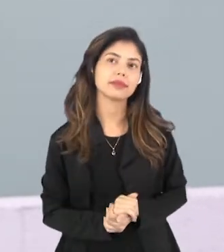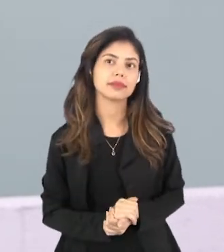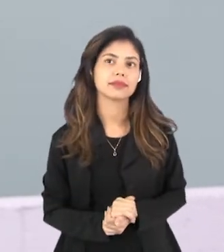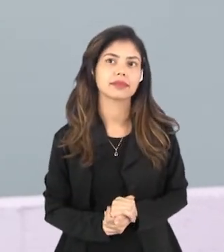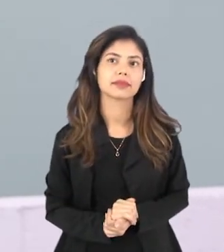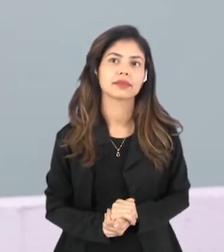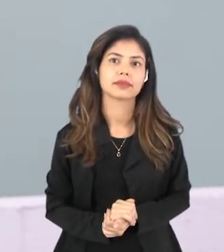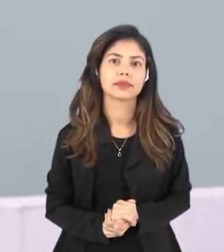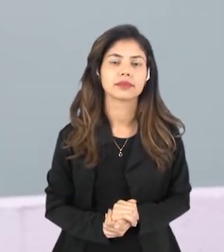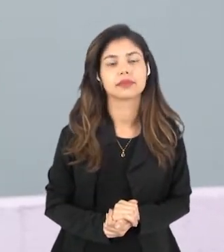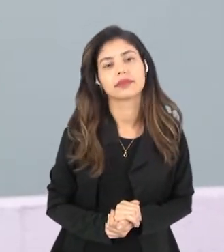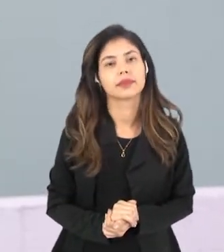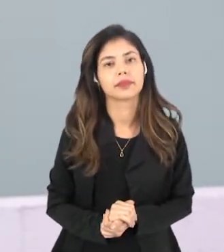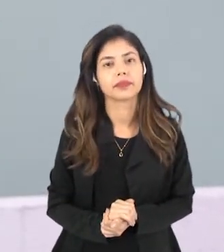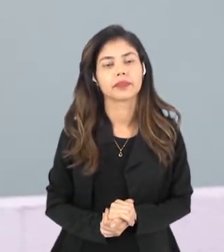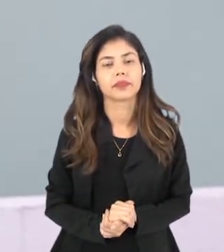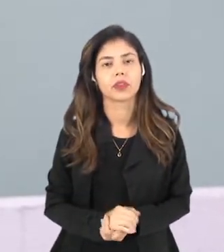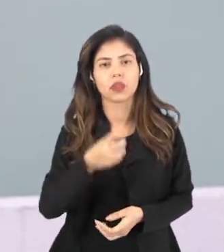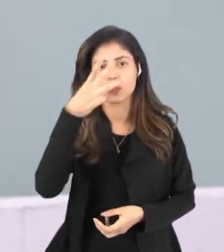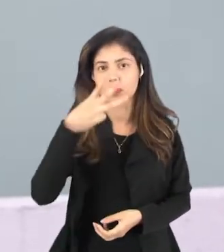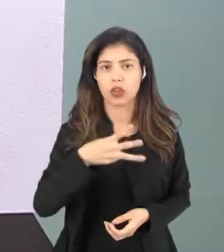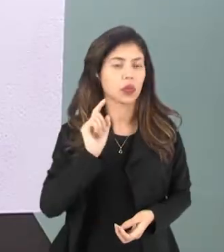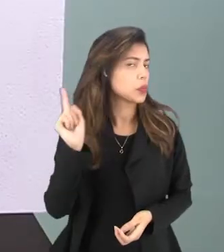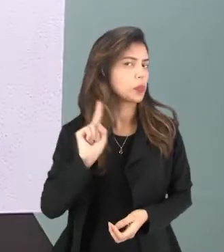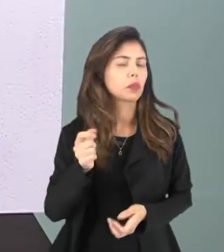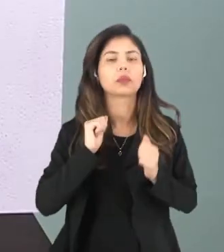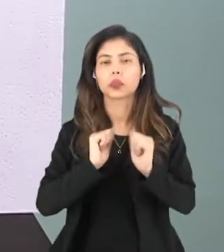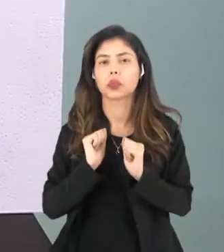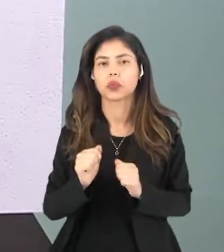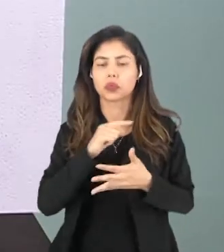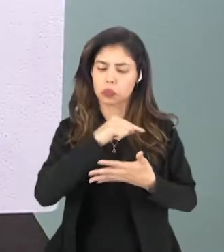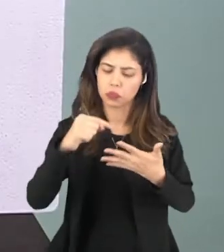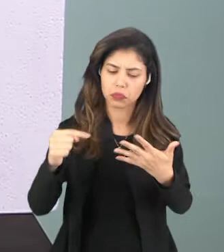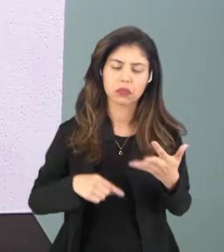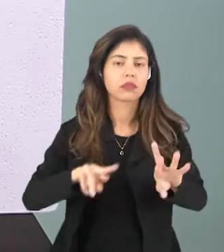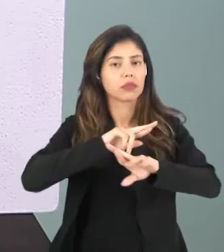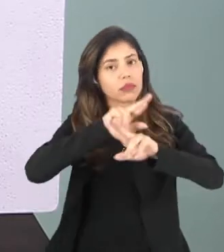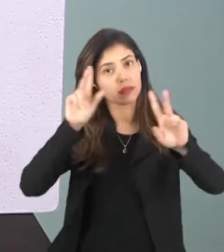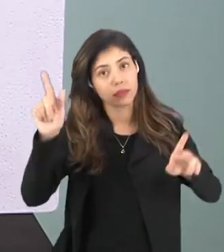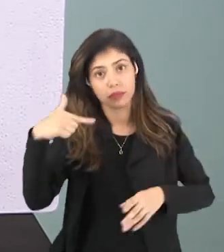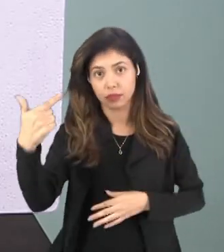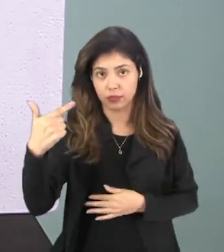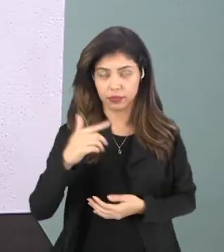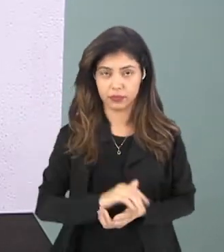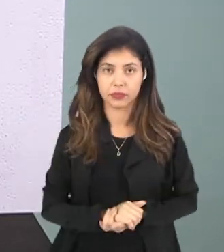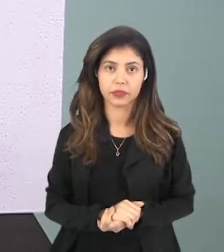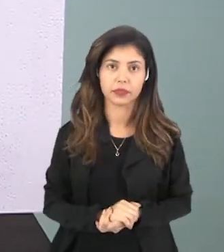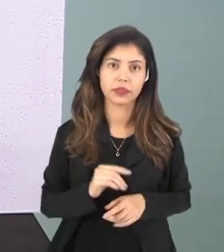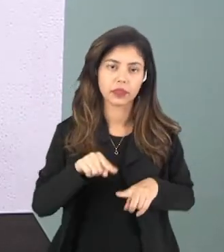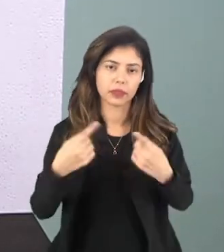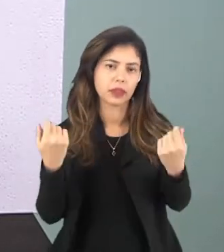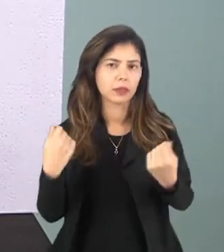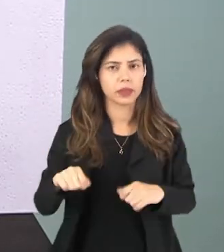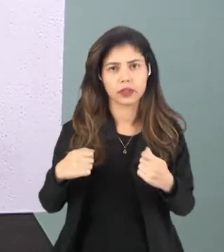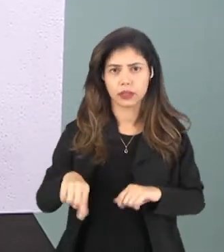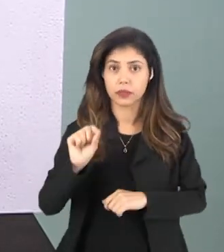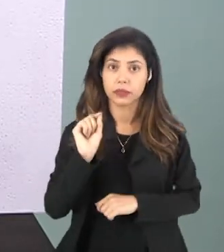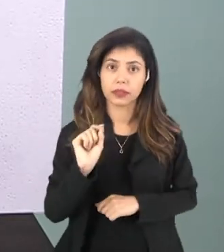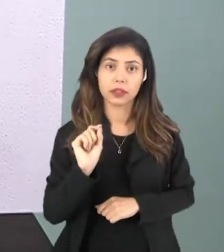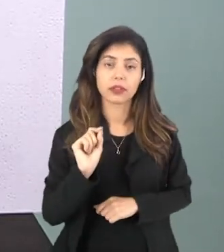no meio da história somente esses três não podem nos colocar outros mas nós